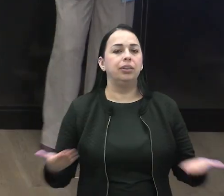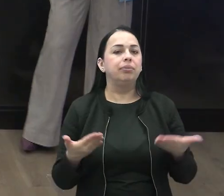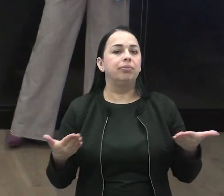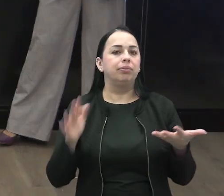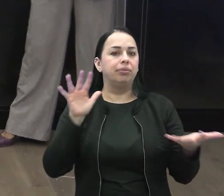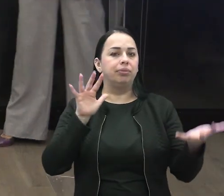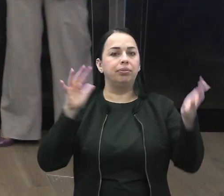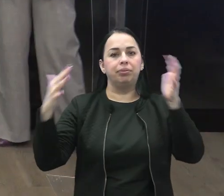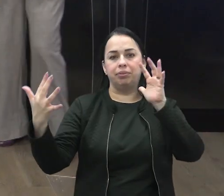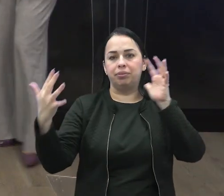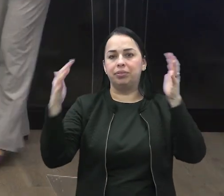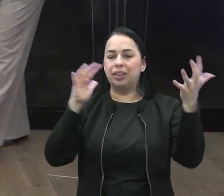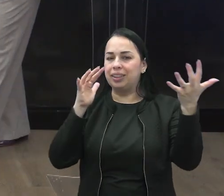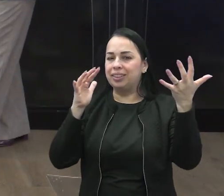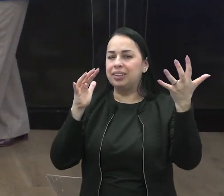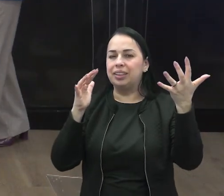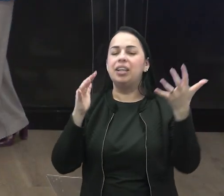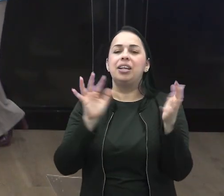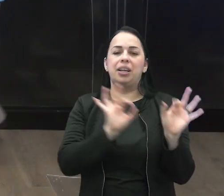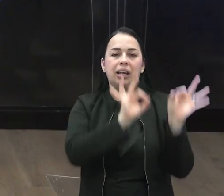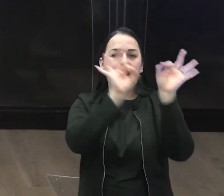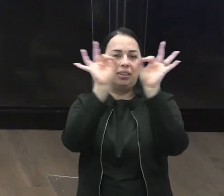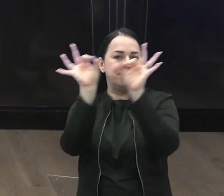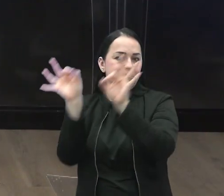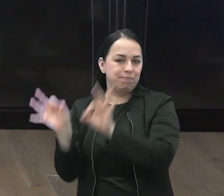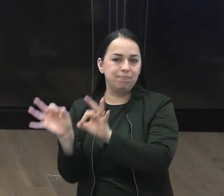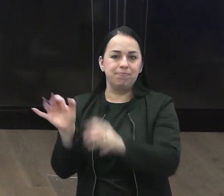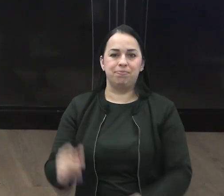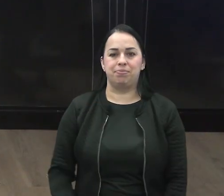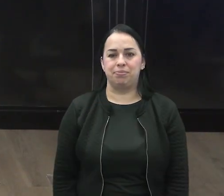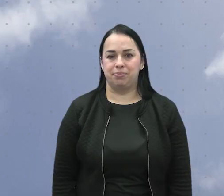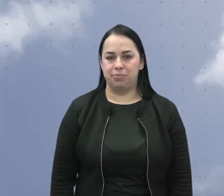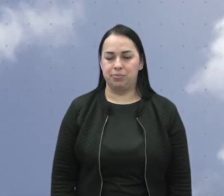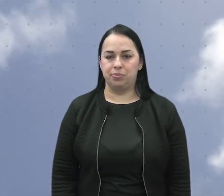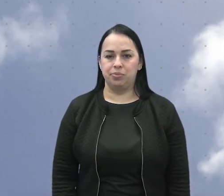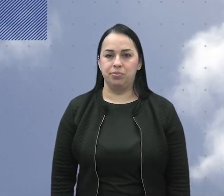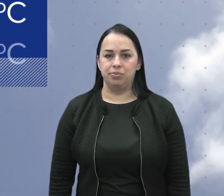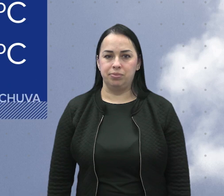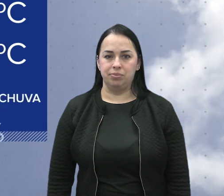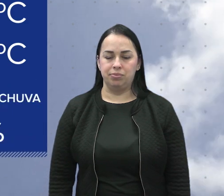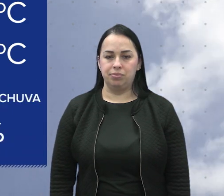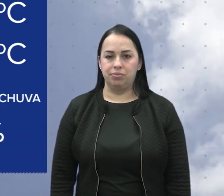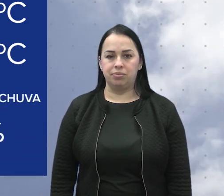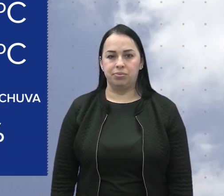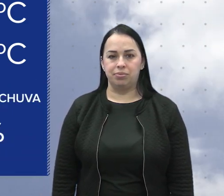presente. E vamos saber como fica o tempo na cidade? A gente confere agora na previsão.